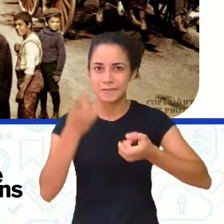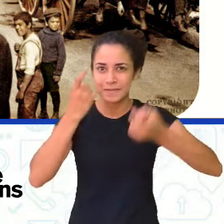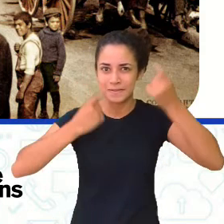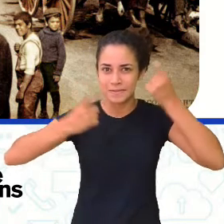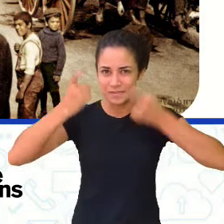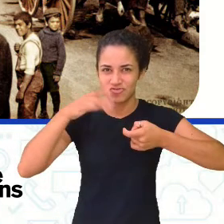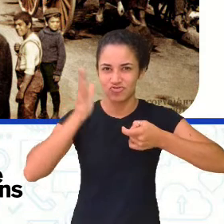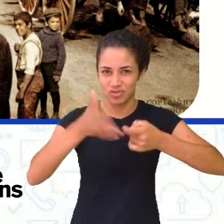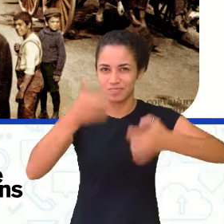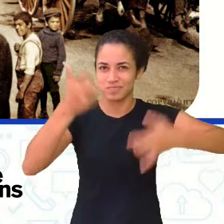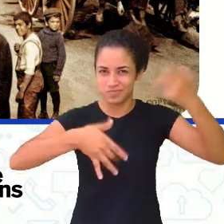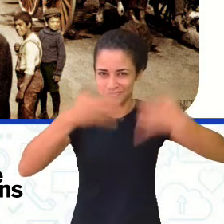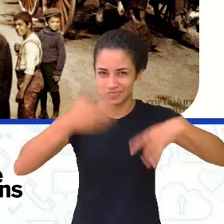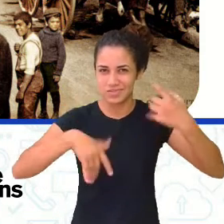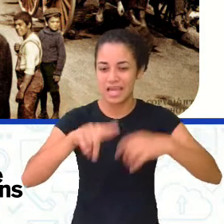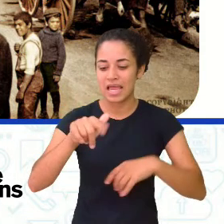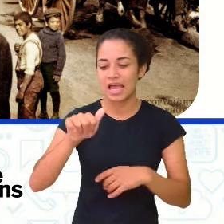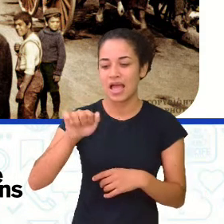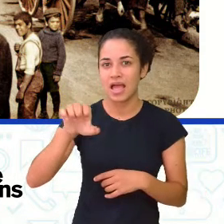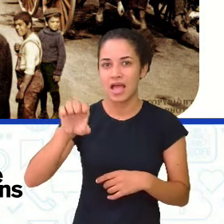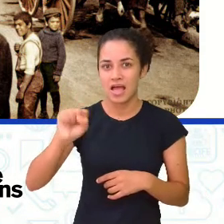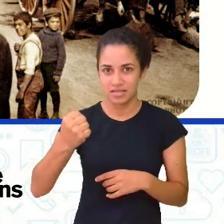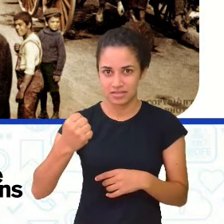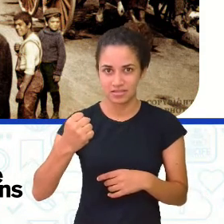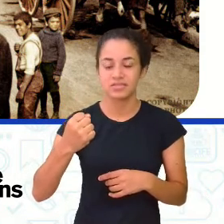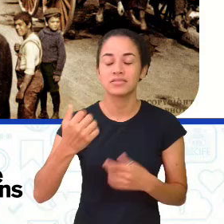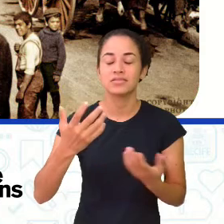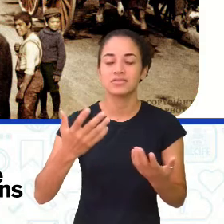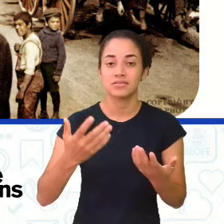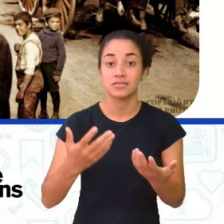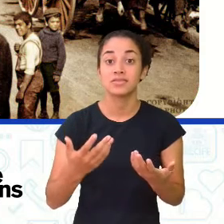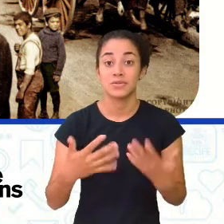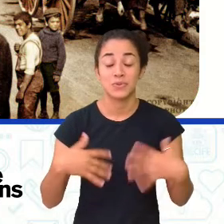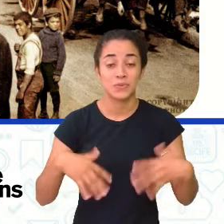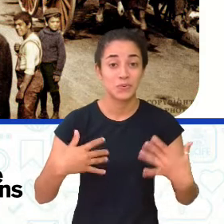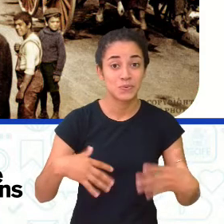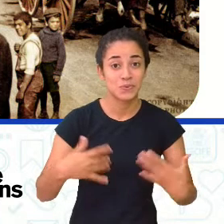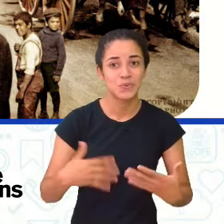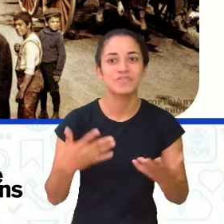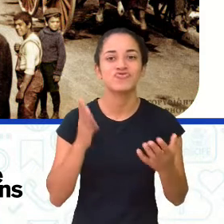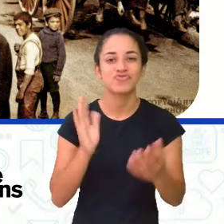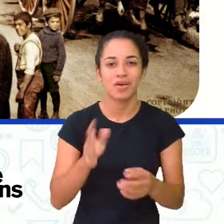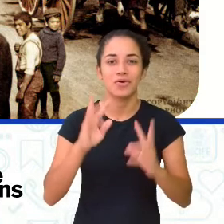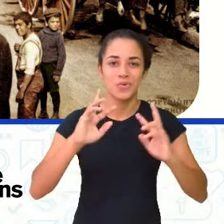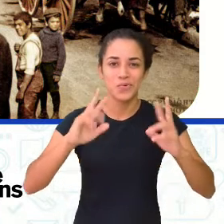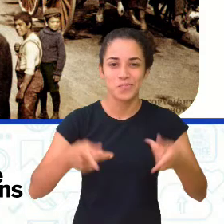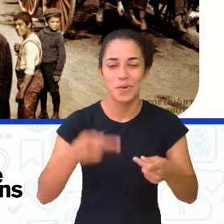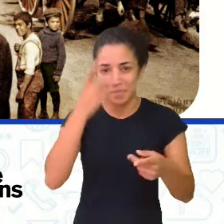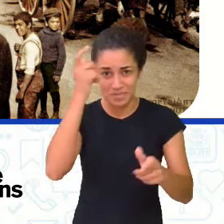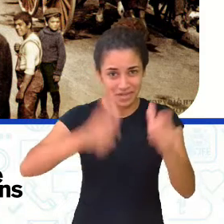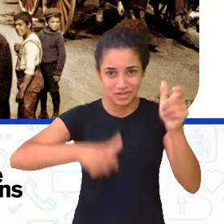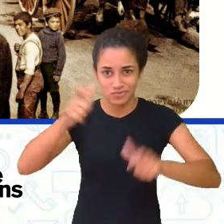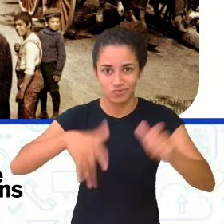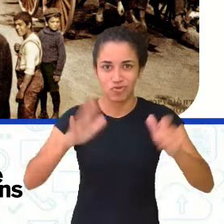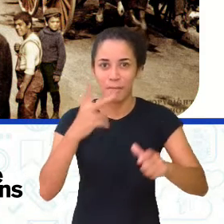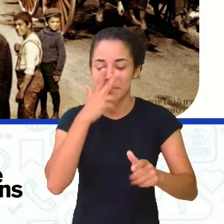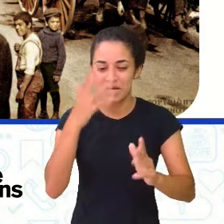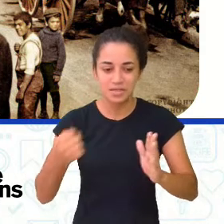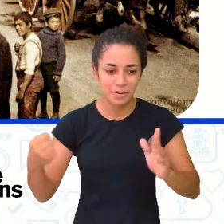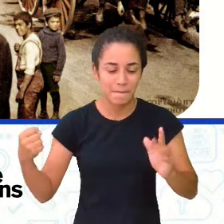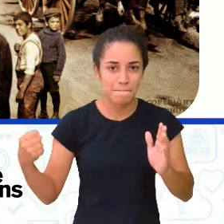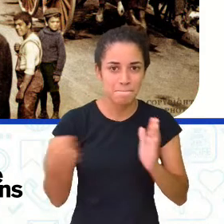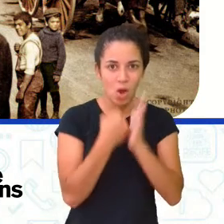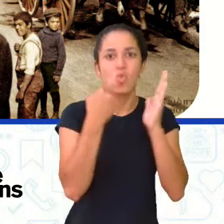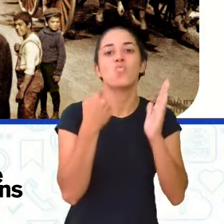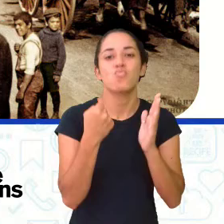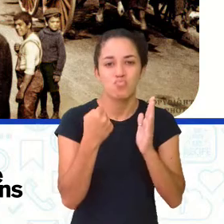está vendo a emissão de gases, professora, pela indústria, né? Então, ou seja, já é o ser humano impactando o meio ambiente.